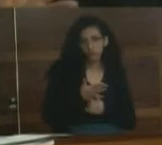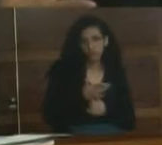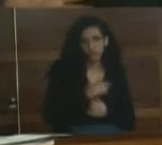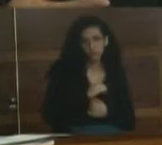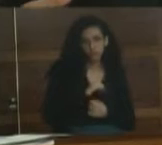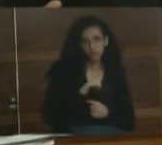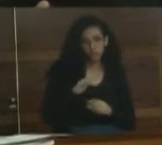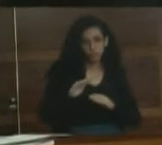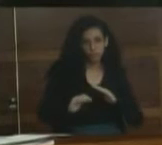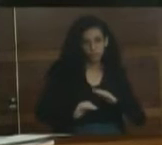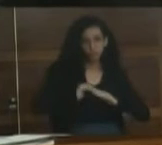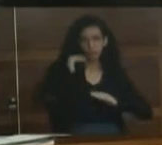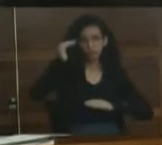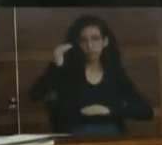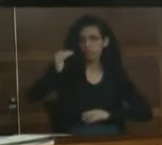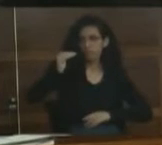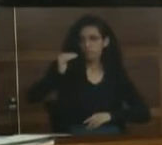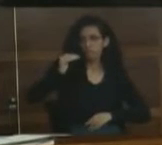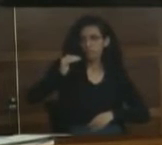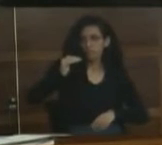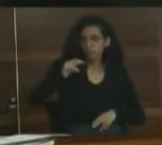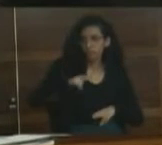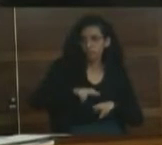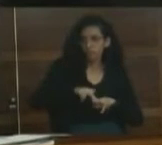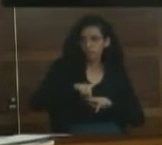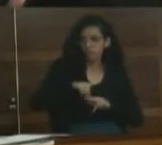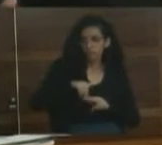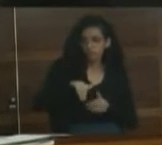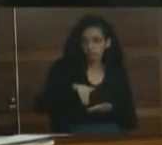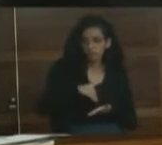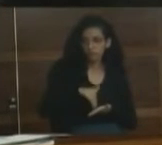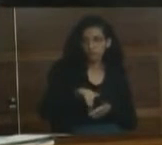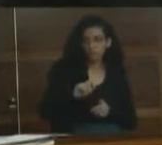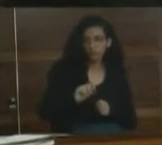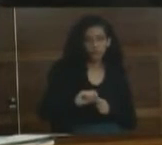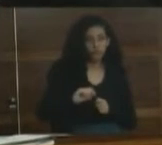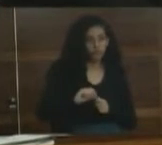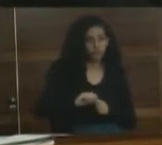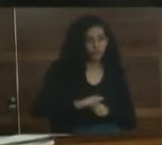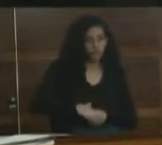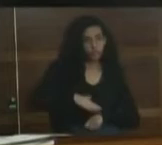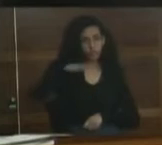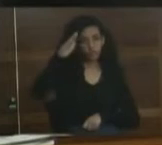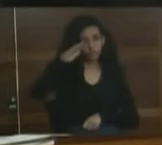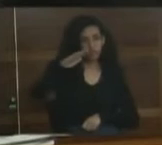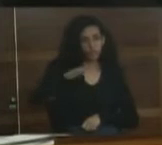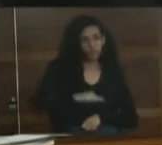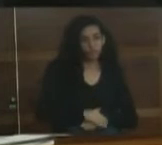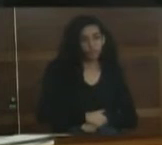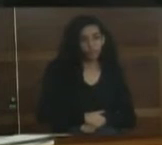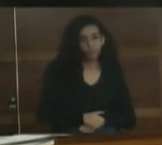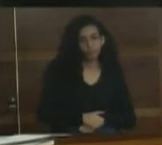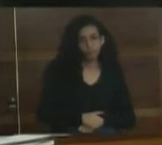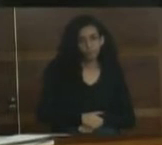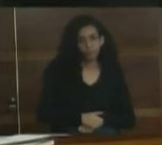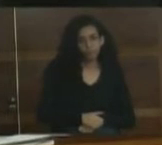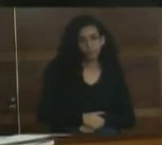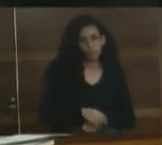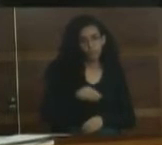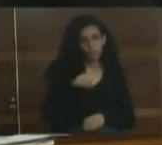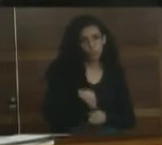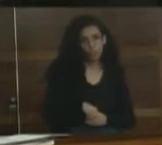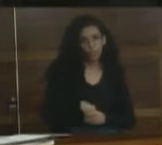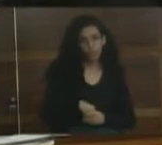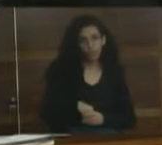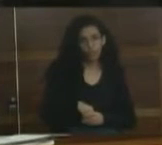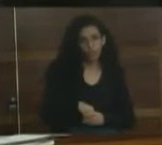esses auto de arrecadação política a nossa receita líquida o correntes faltam áudio graça esse aumento de arrecadação está